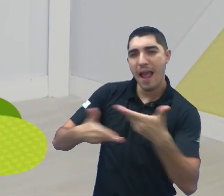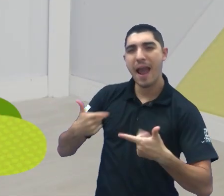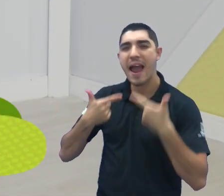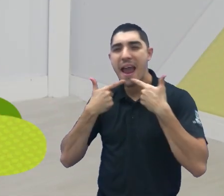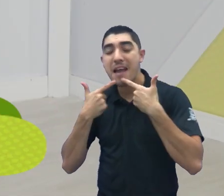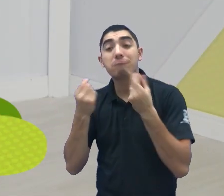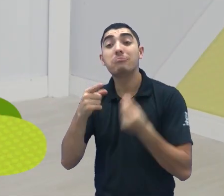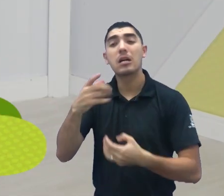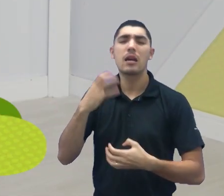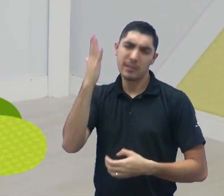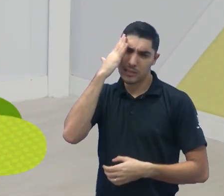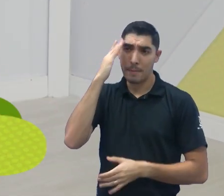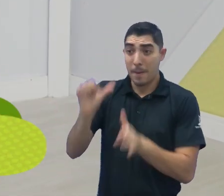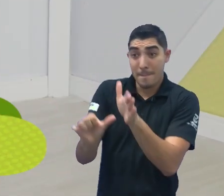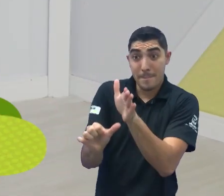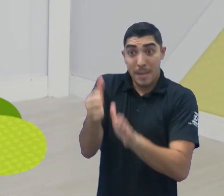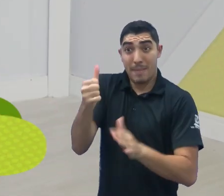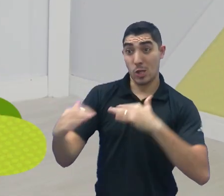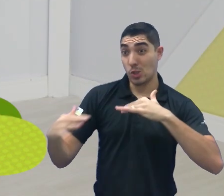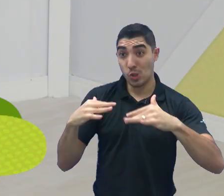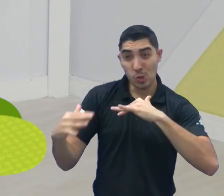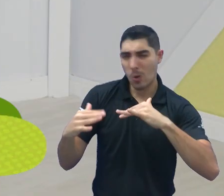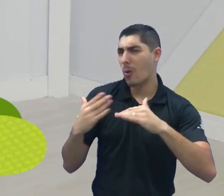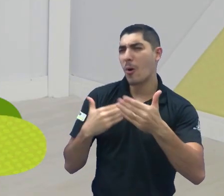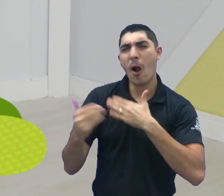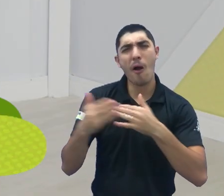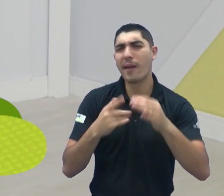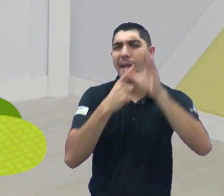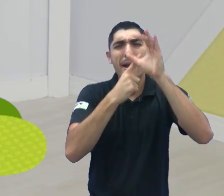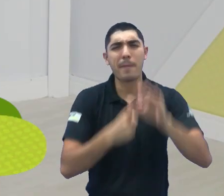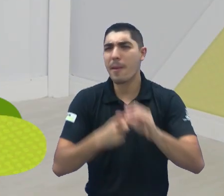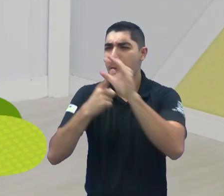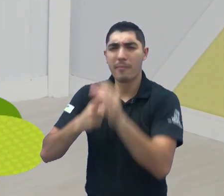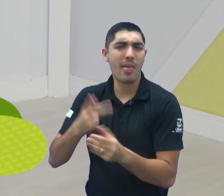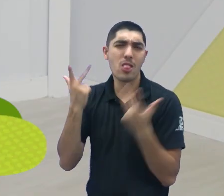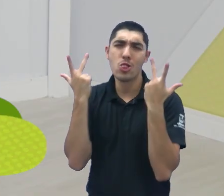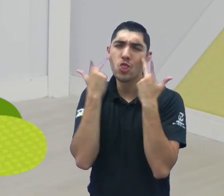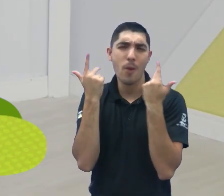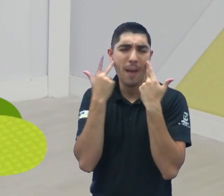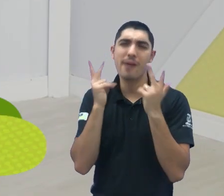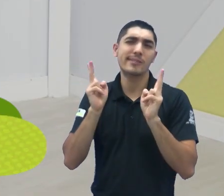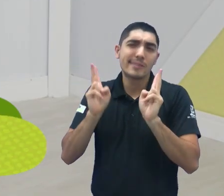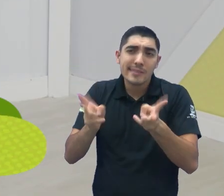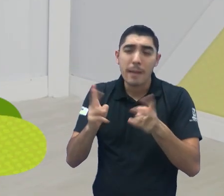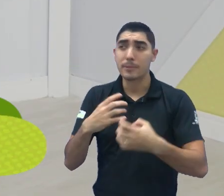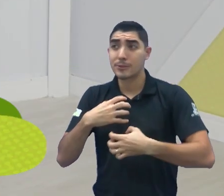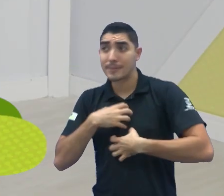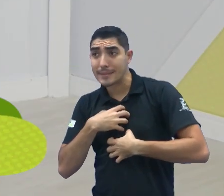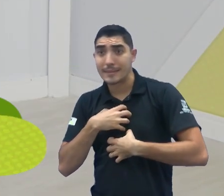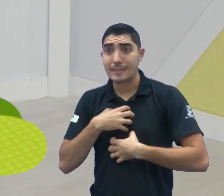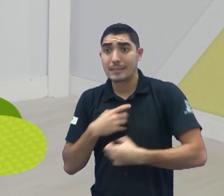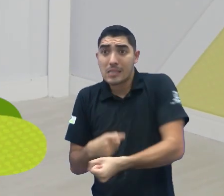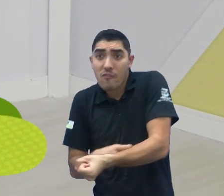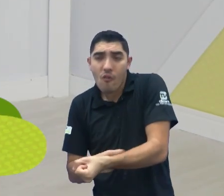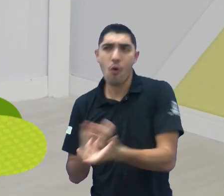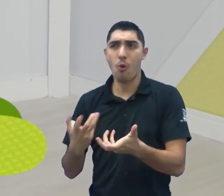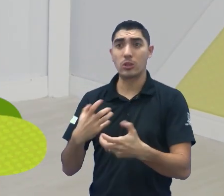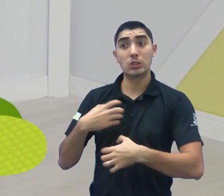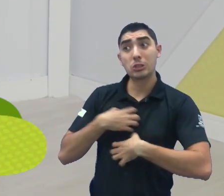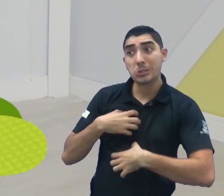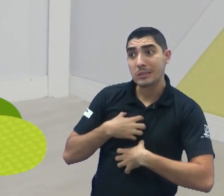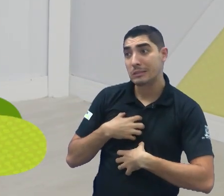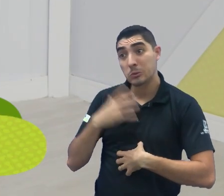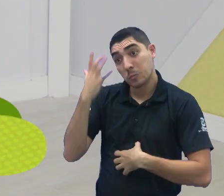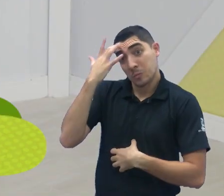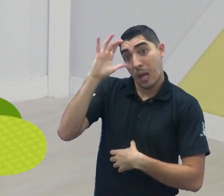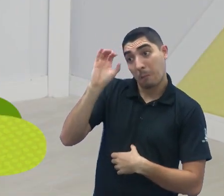futebol, basquete, chupetinha ou do pessoal mais veterano, é uma incógnita a estreia. Tudo pode acontecer para qualquer